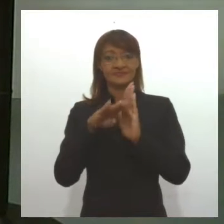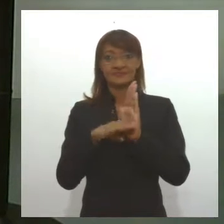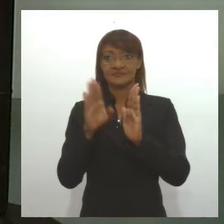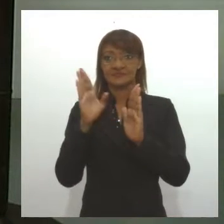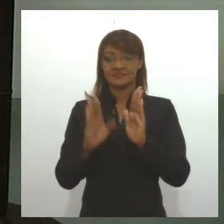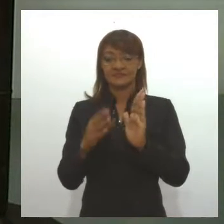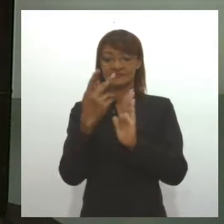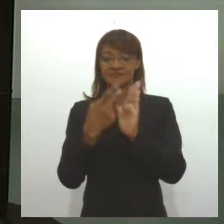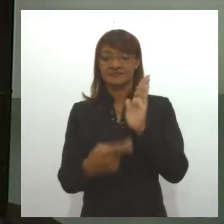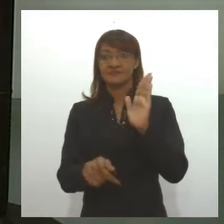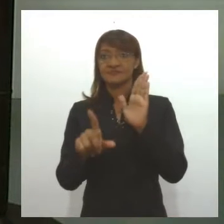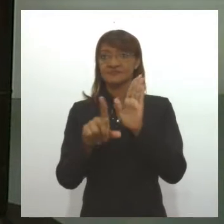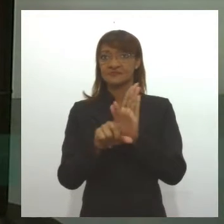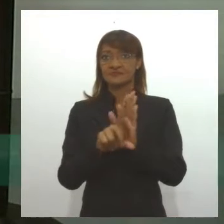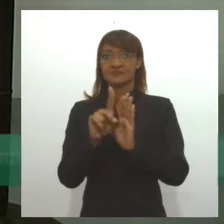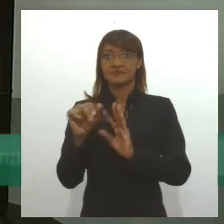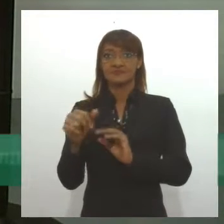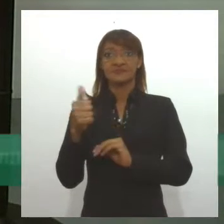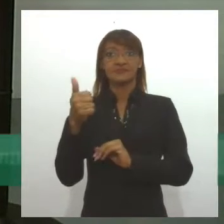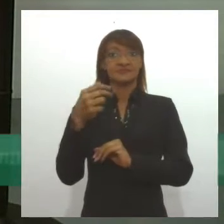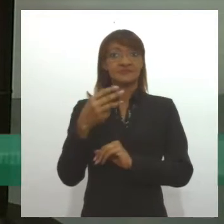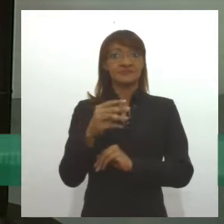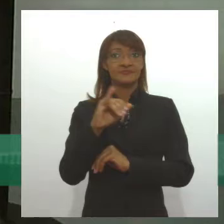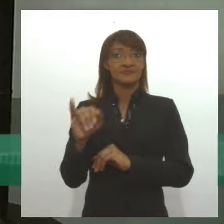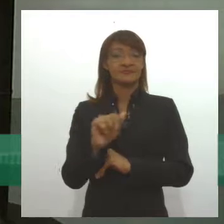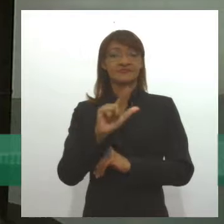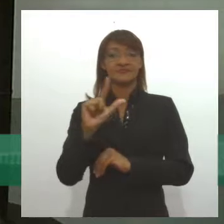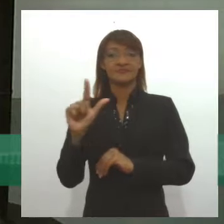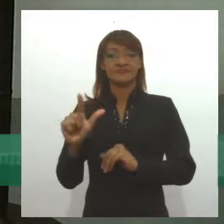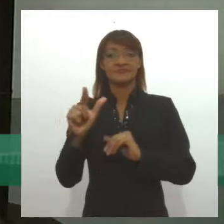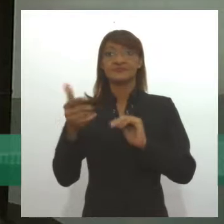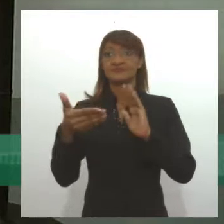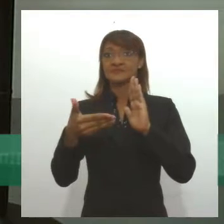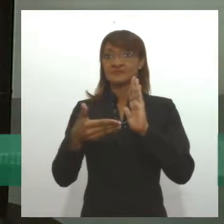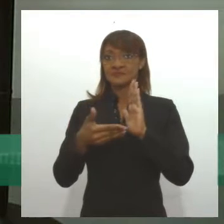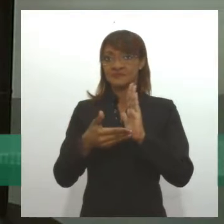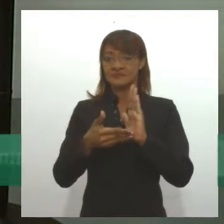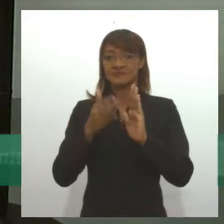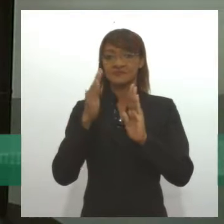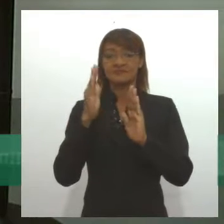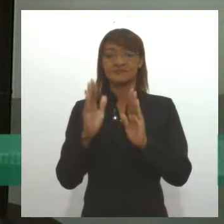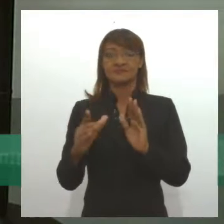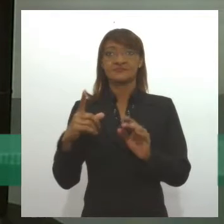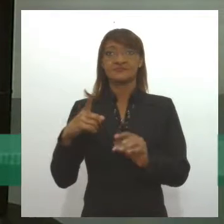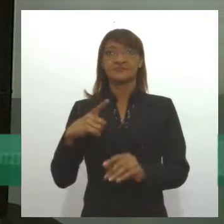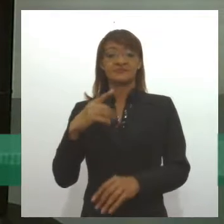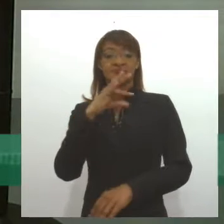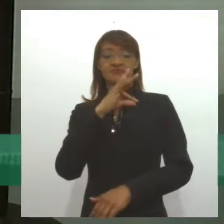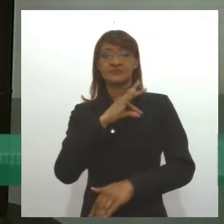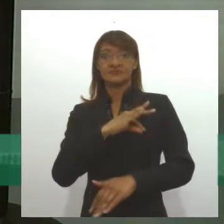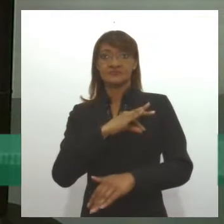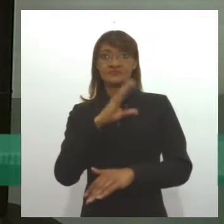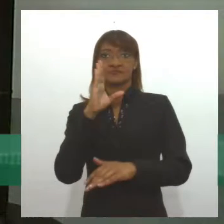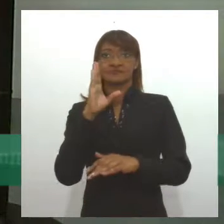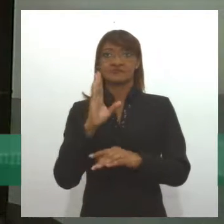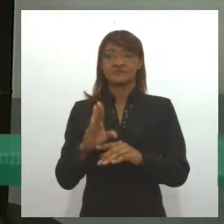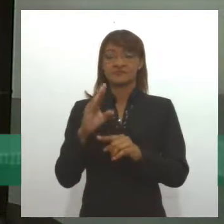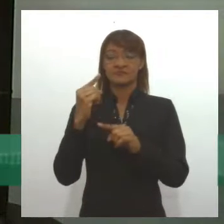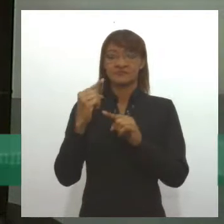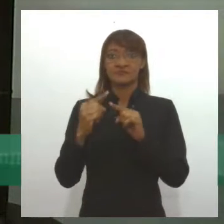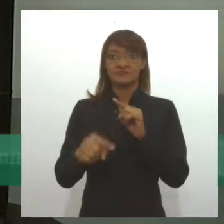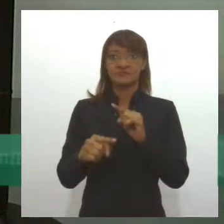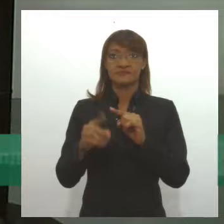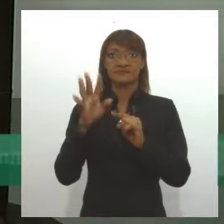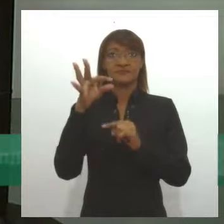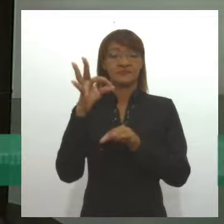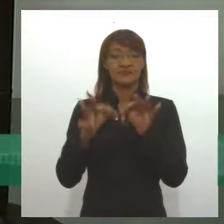aprovado no dia 13 de julho na Câmara dos Deputados que barra os super salários na administração pública. É o